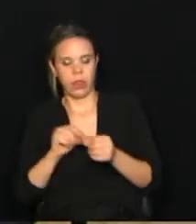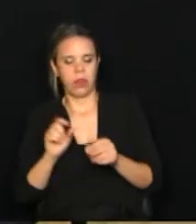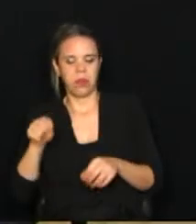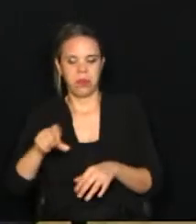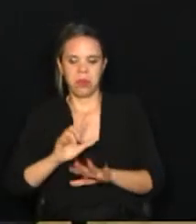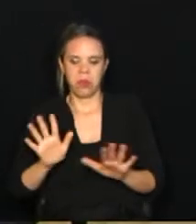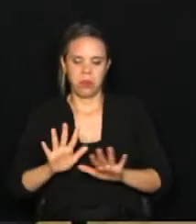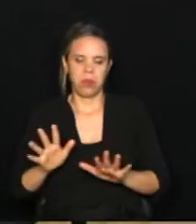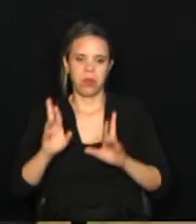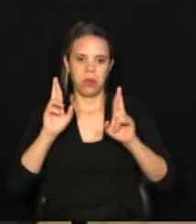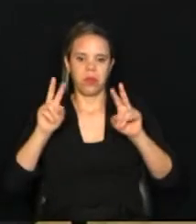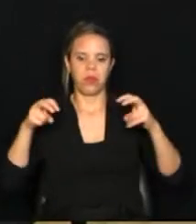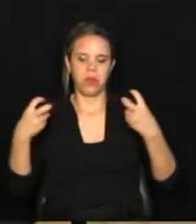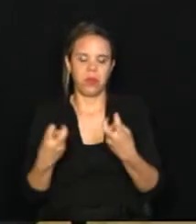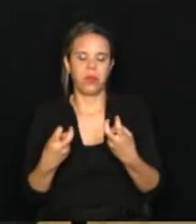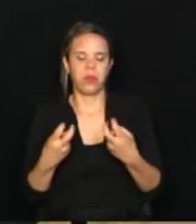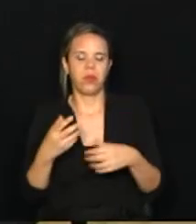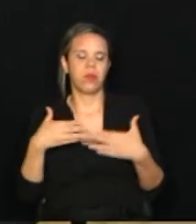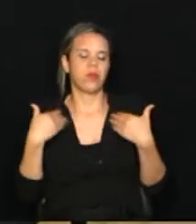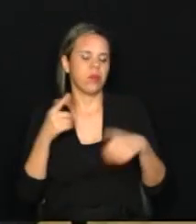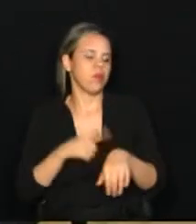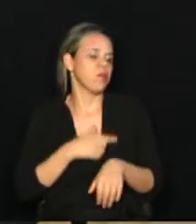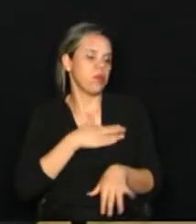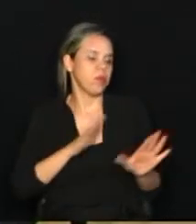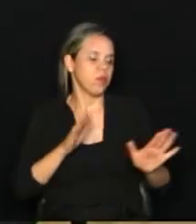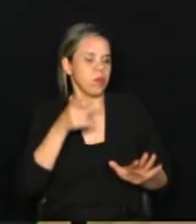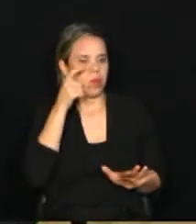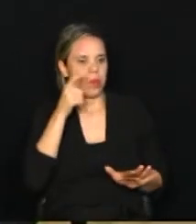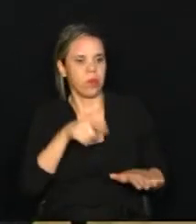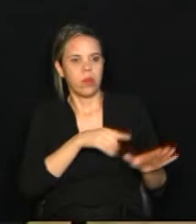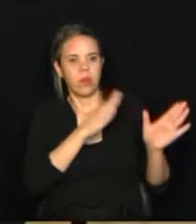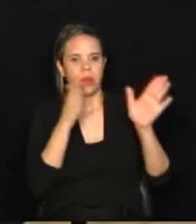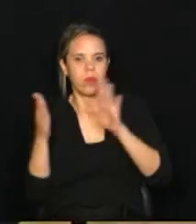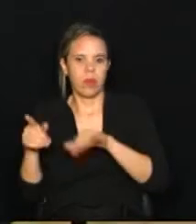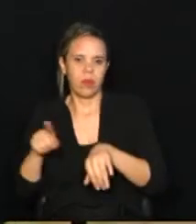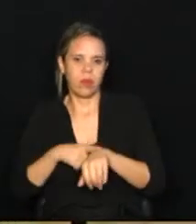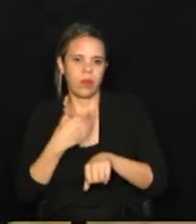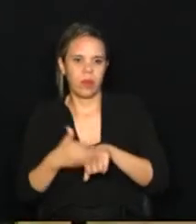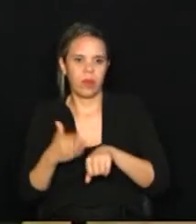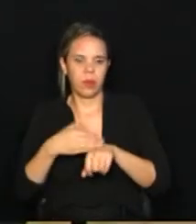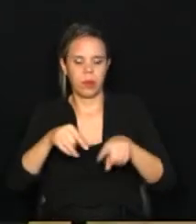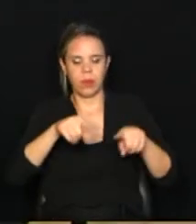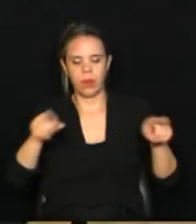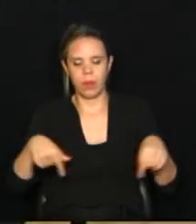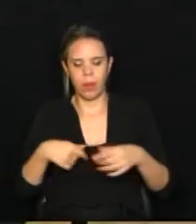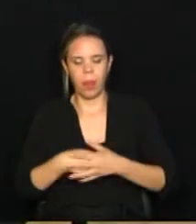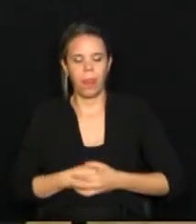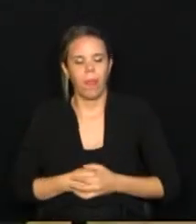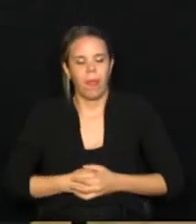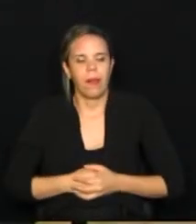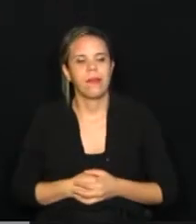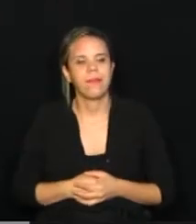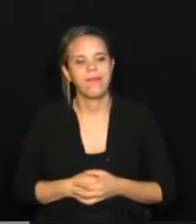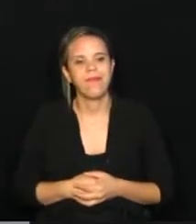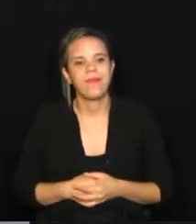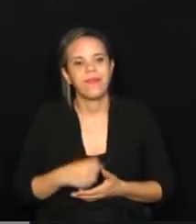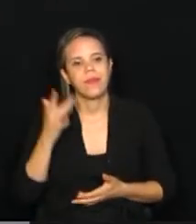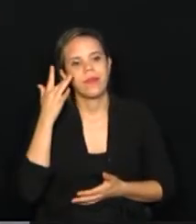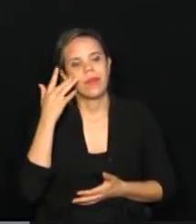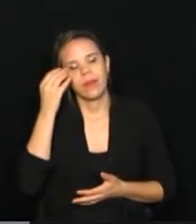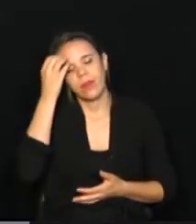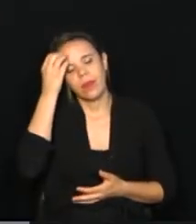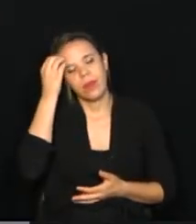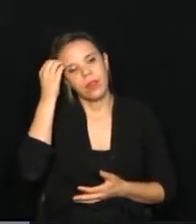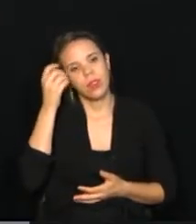como torcedor, é um passatempo, é um hobby, já que você passa bastante tempo dentro de quadra? Eu acho que eu olho mais com